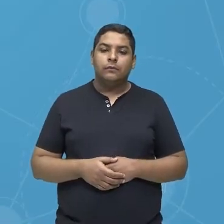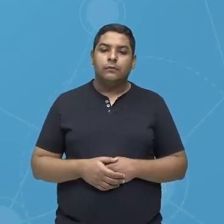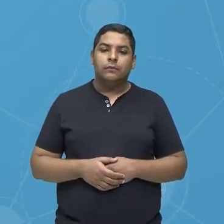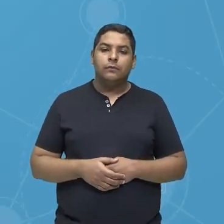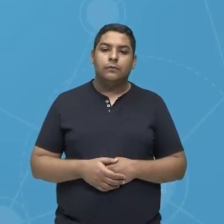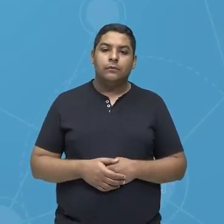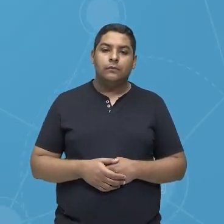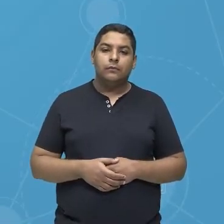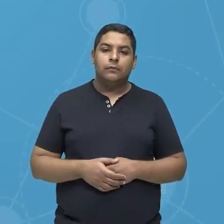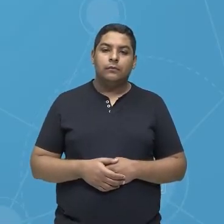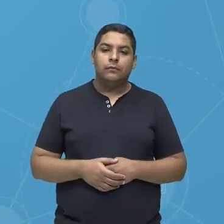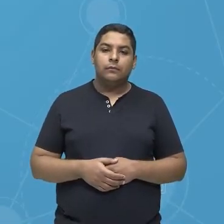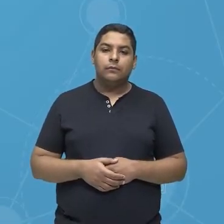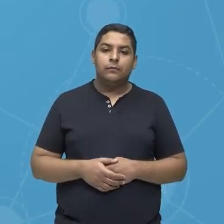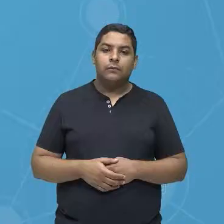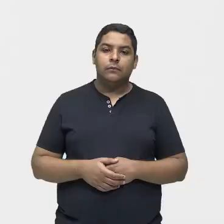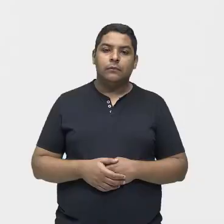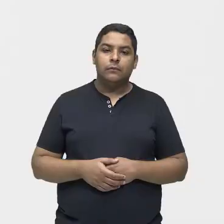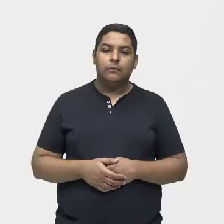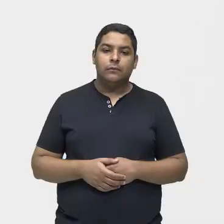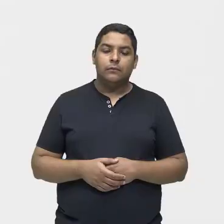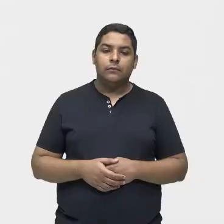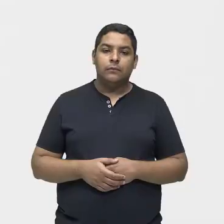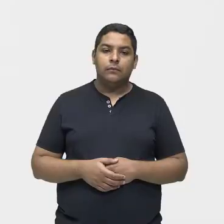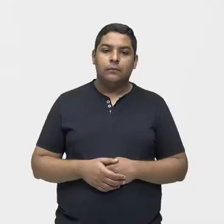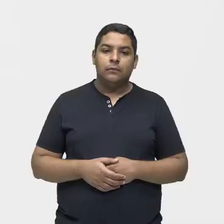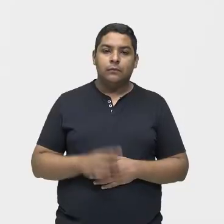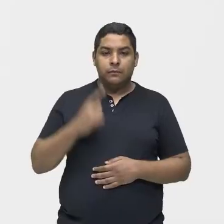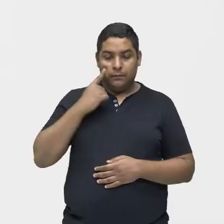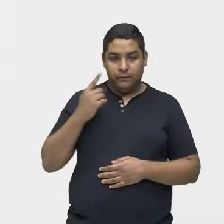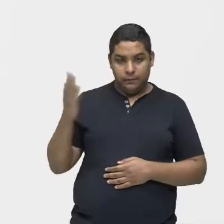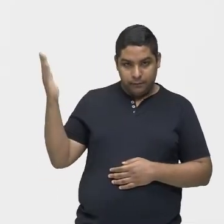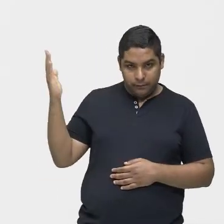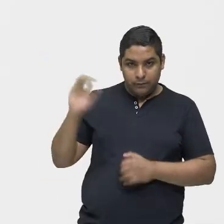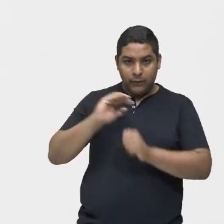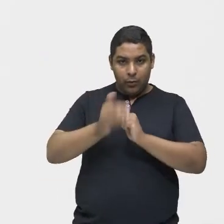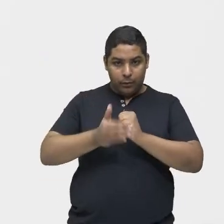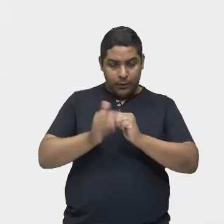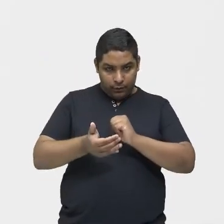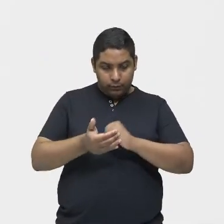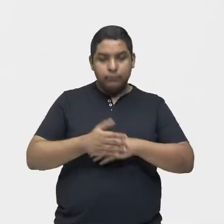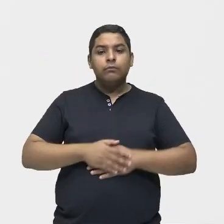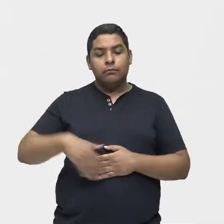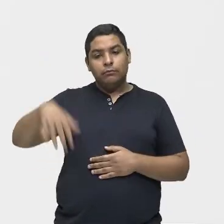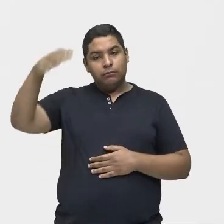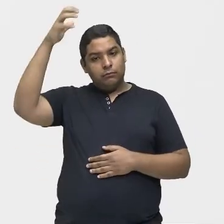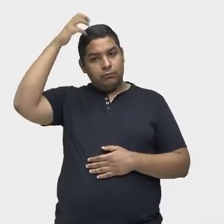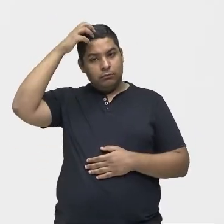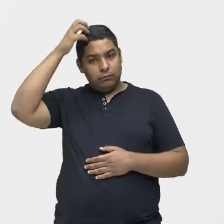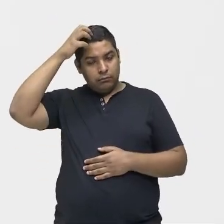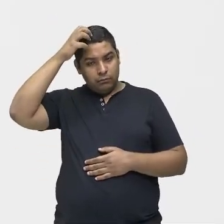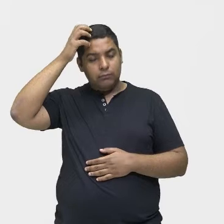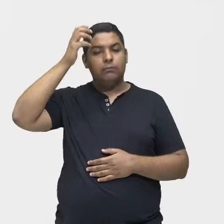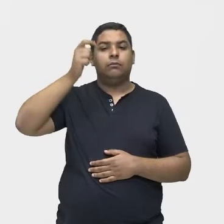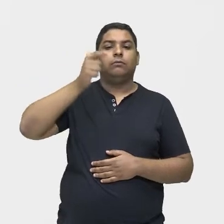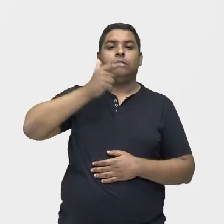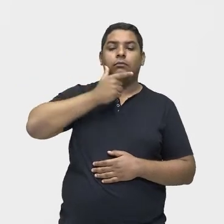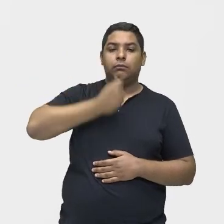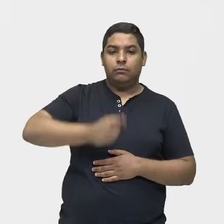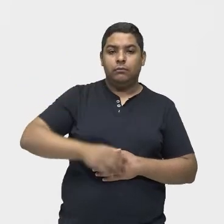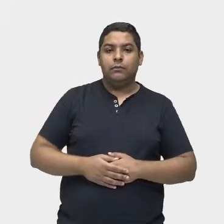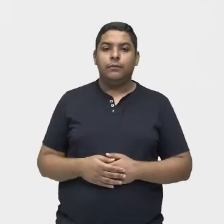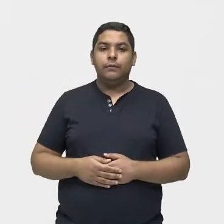frente, se você usa o peão das extremidades, se você começa com o cavalo.